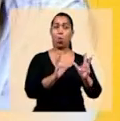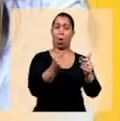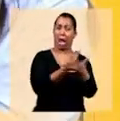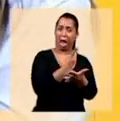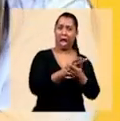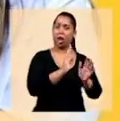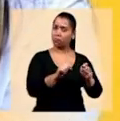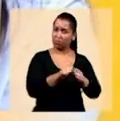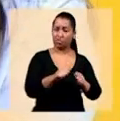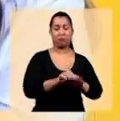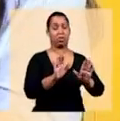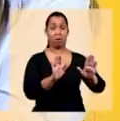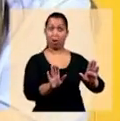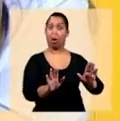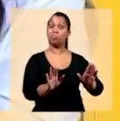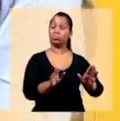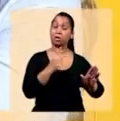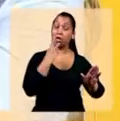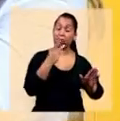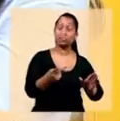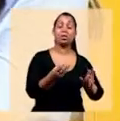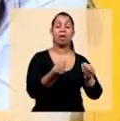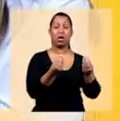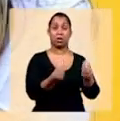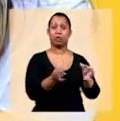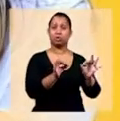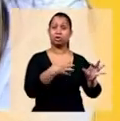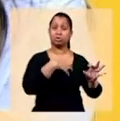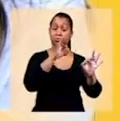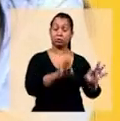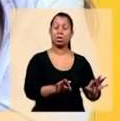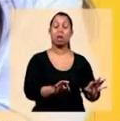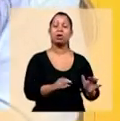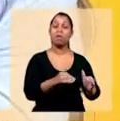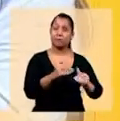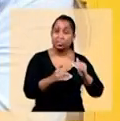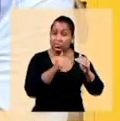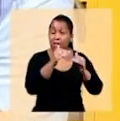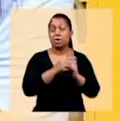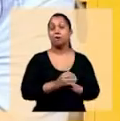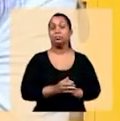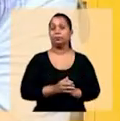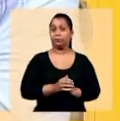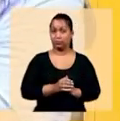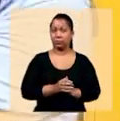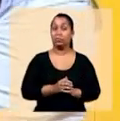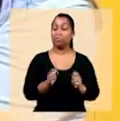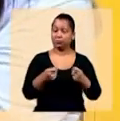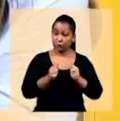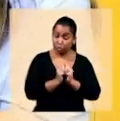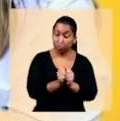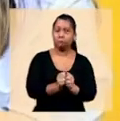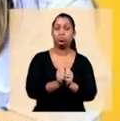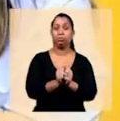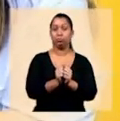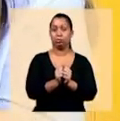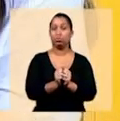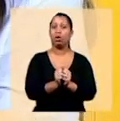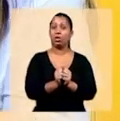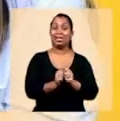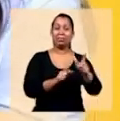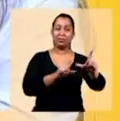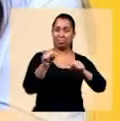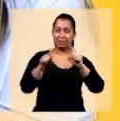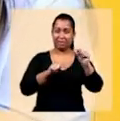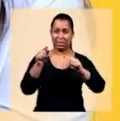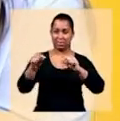tudo que ele faz. Existem regras, existem as políticas daquela empresa e você precisa seguir. Não é? É uma via de mão dupla.